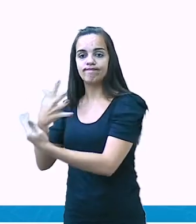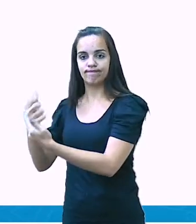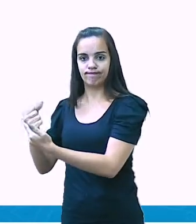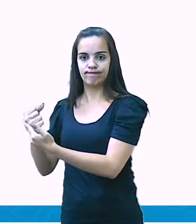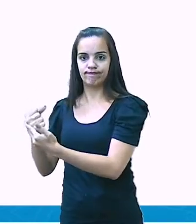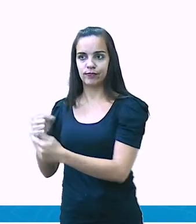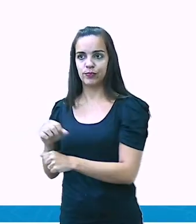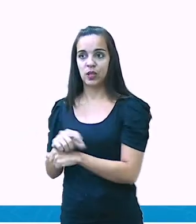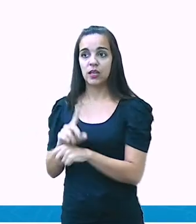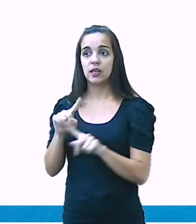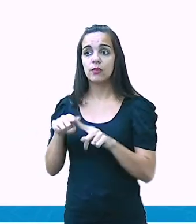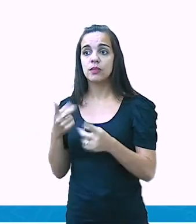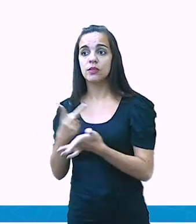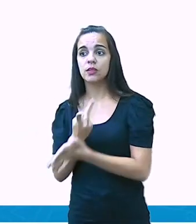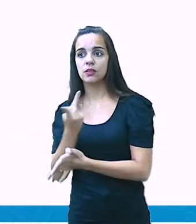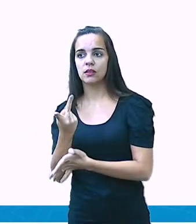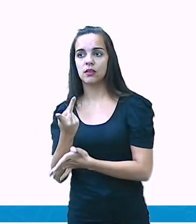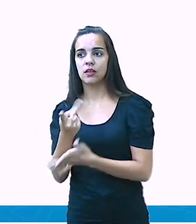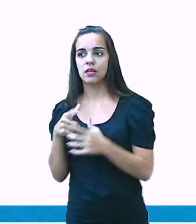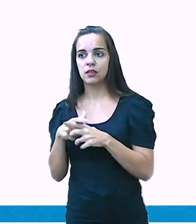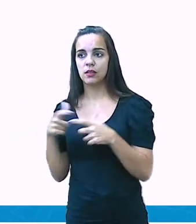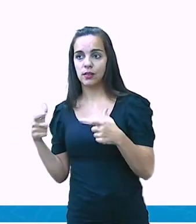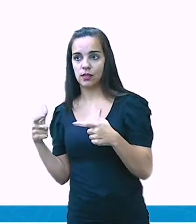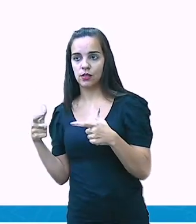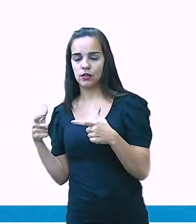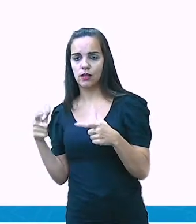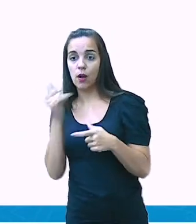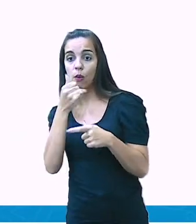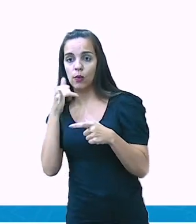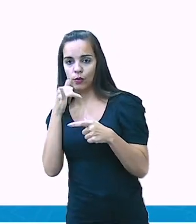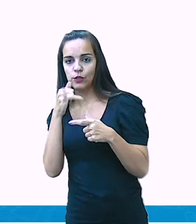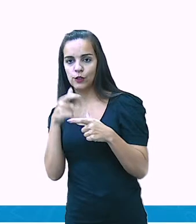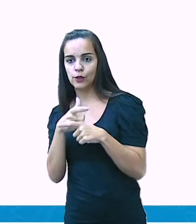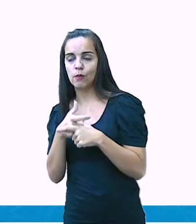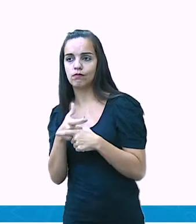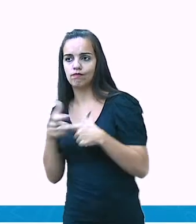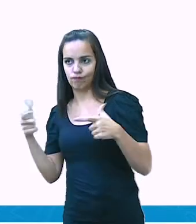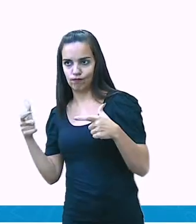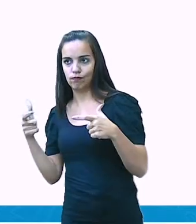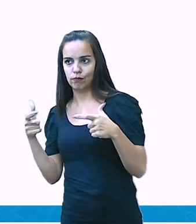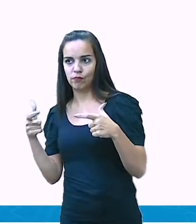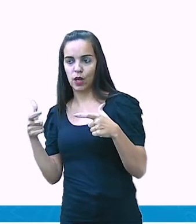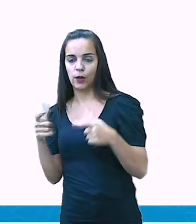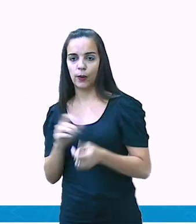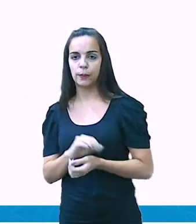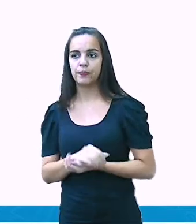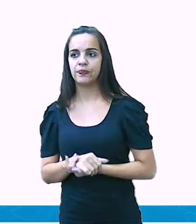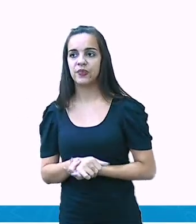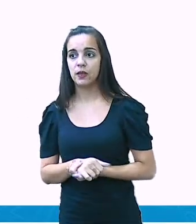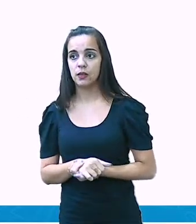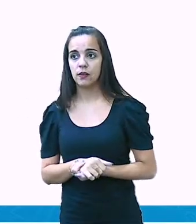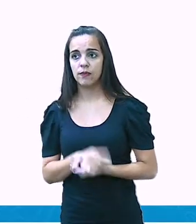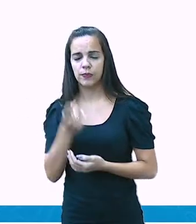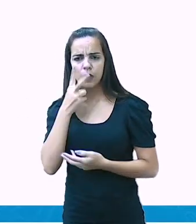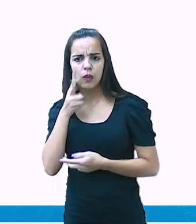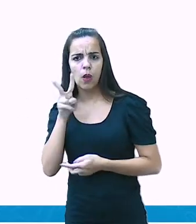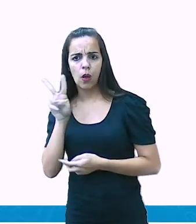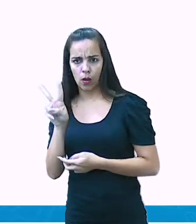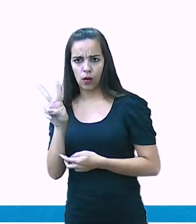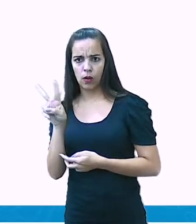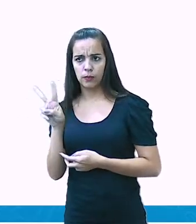eles têm uma maior energia quantizada, tá? Então, observe